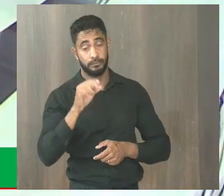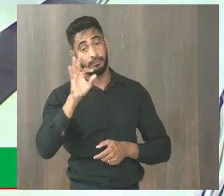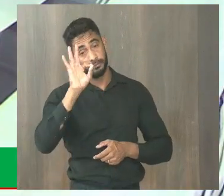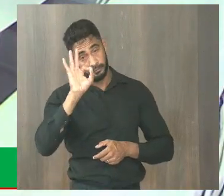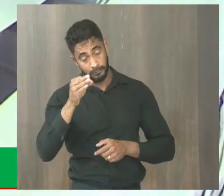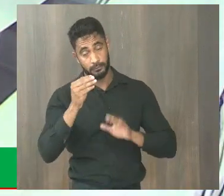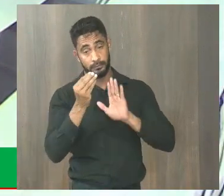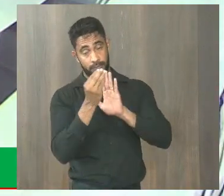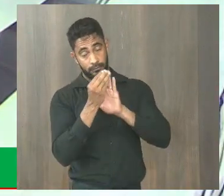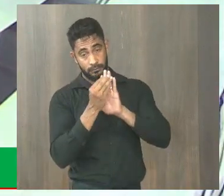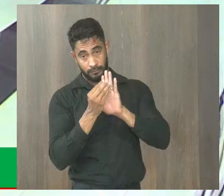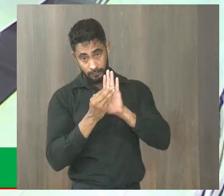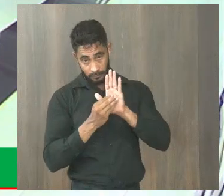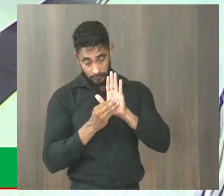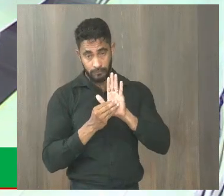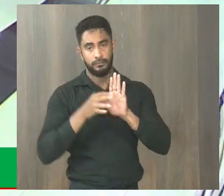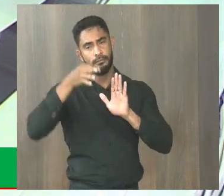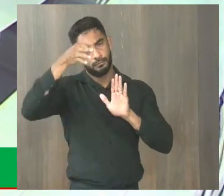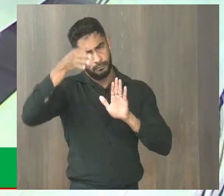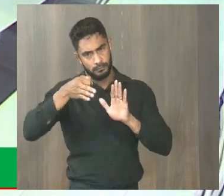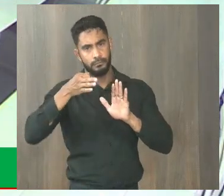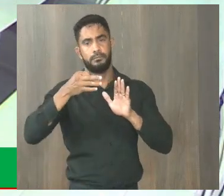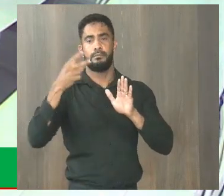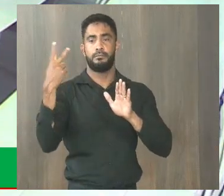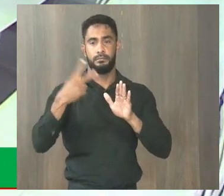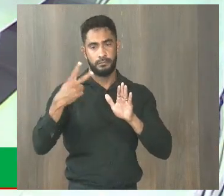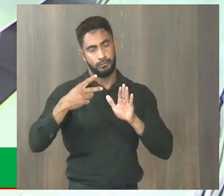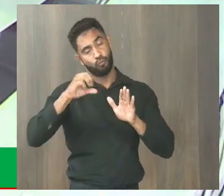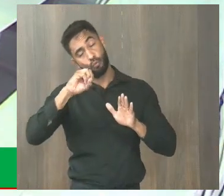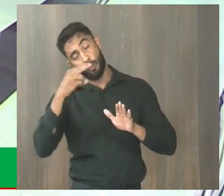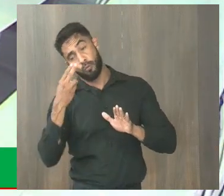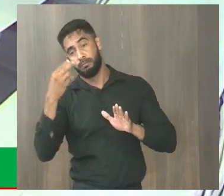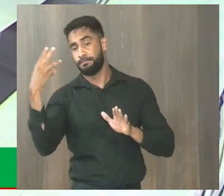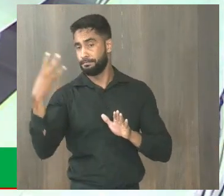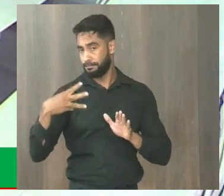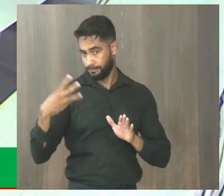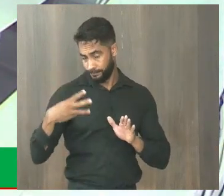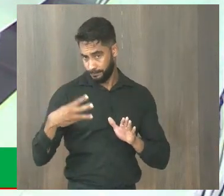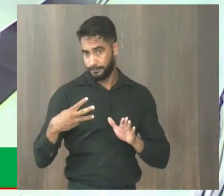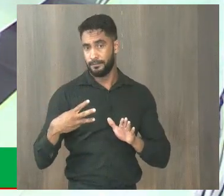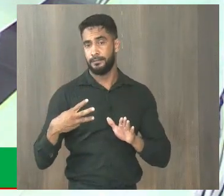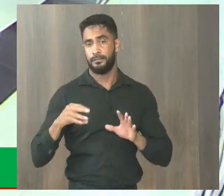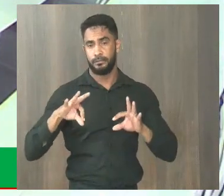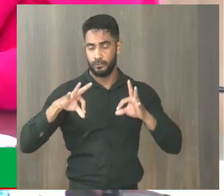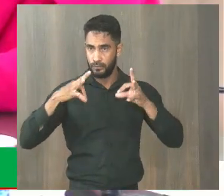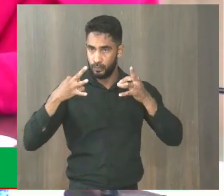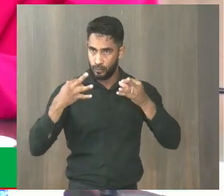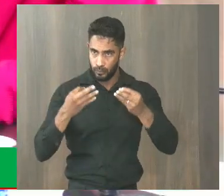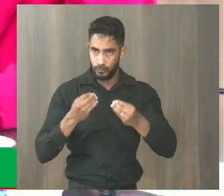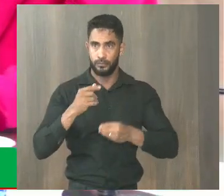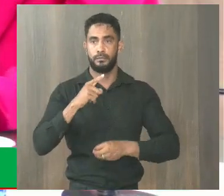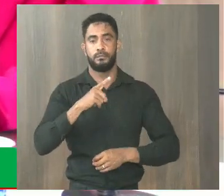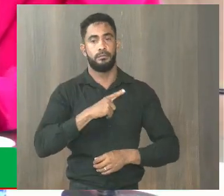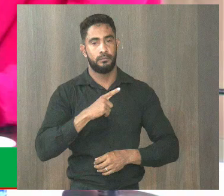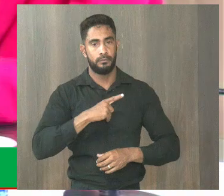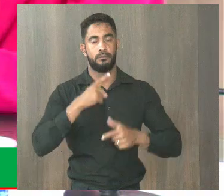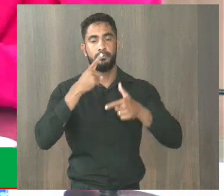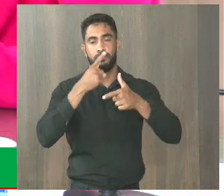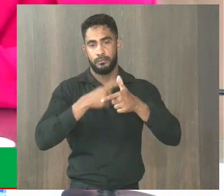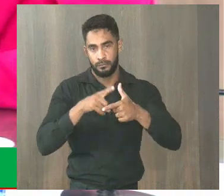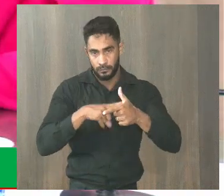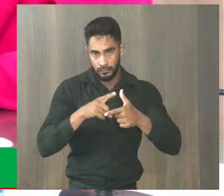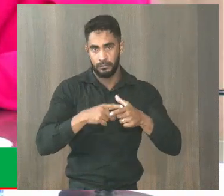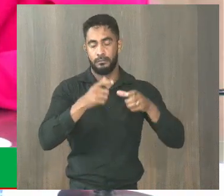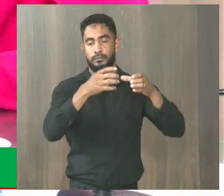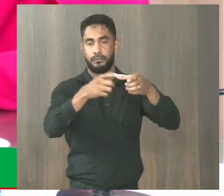planejamento, dentro do cronograma. Com certeza aí a segunda etapa ou terceira, não sei. É igual eu falei, todo mundo tem os seus problemas, os seus